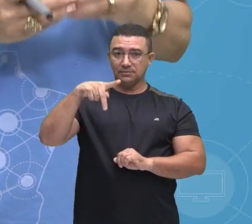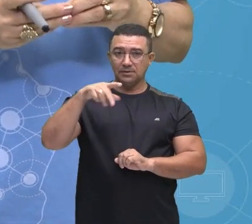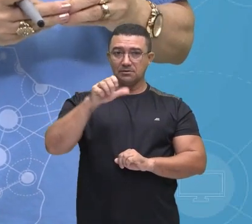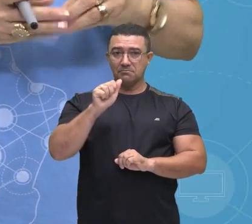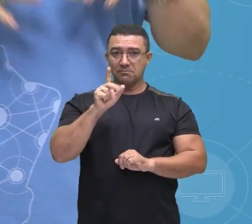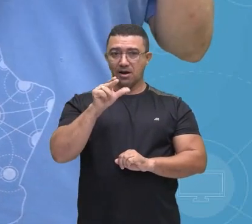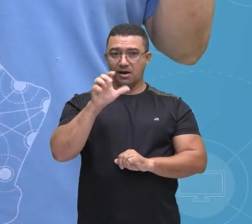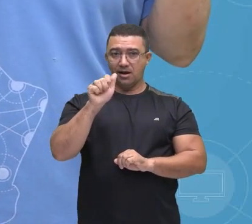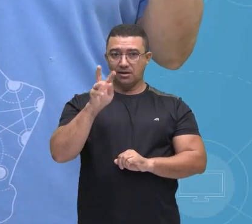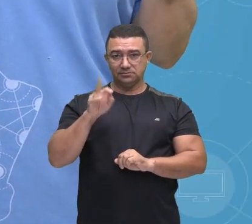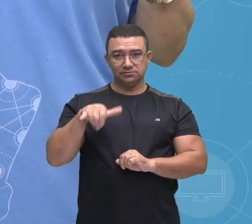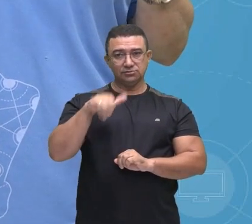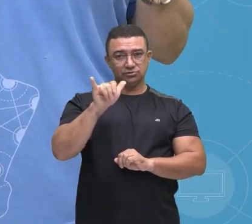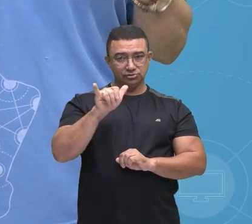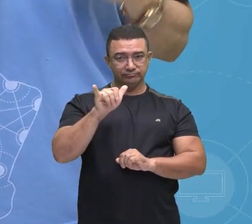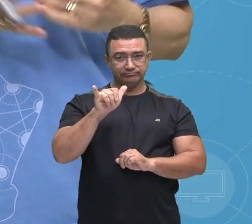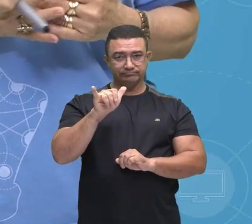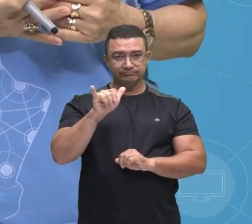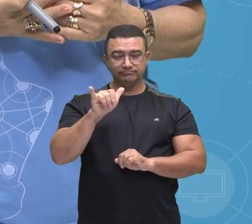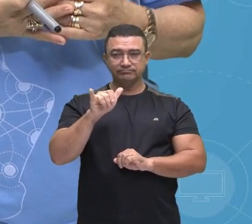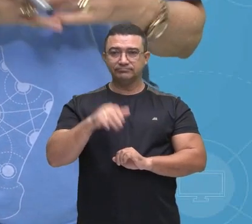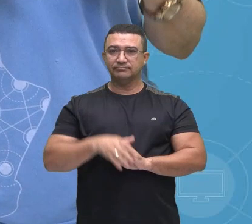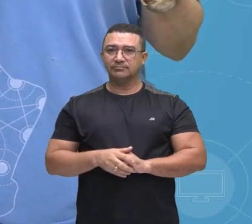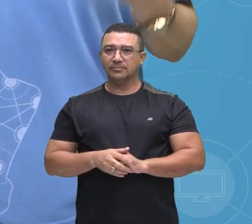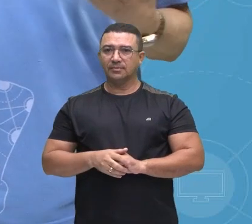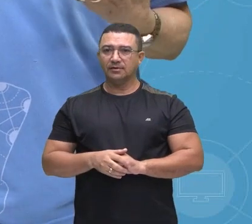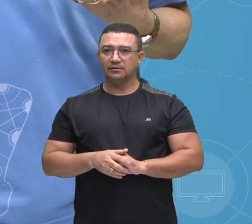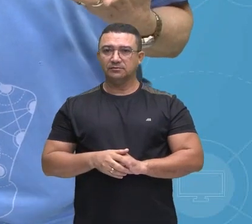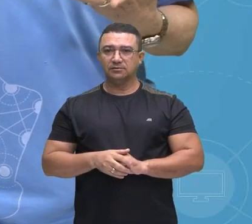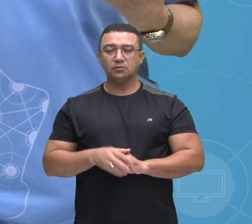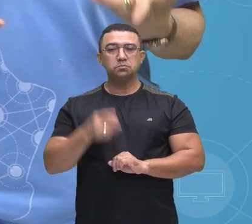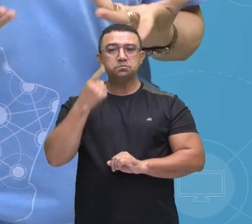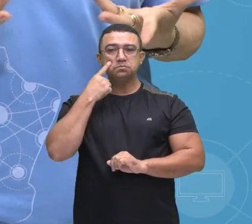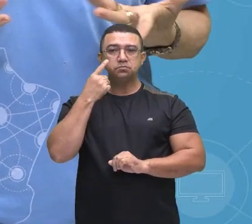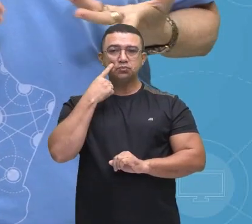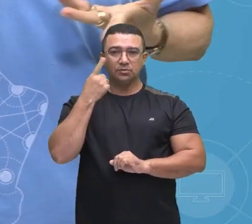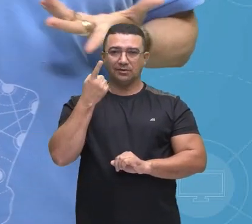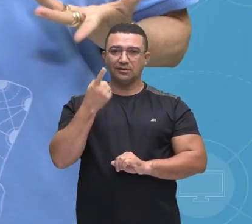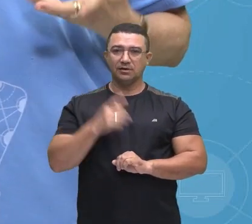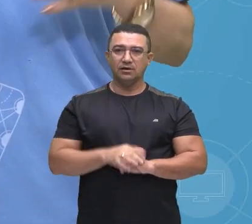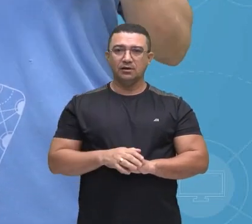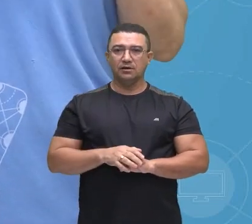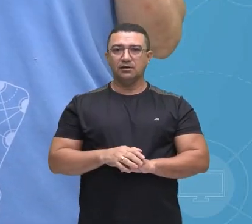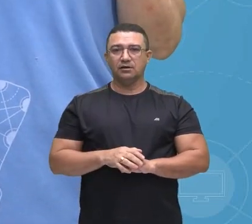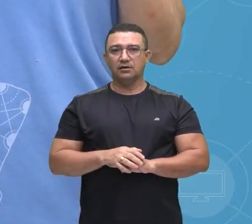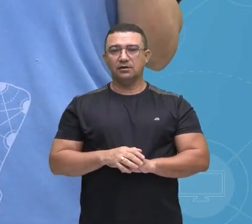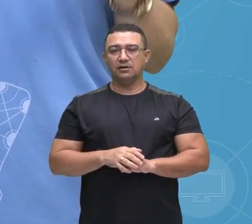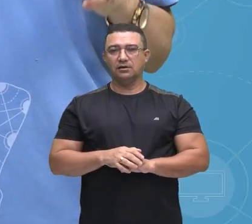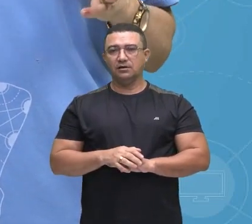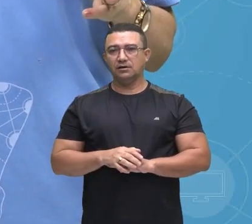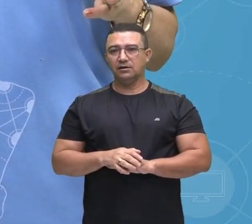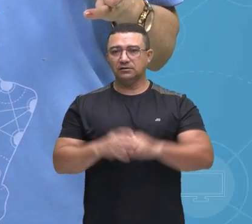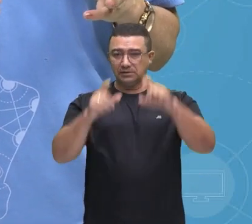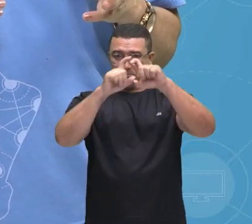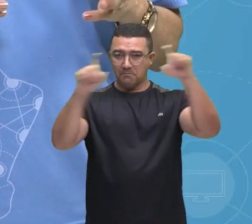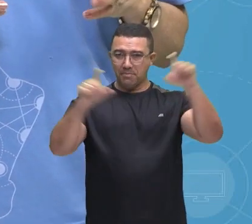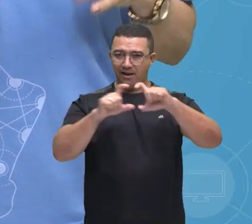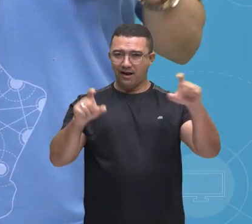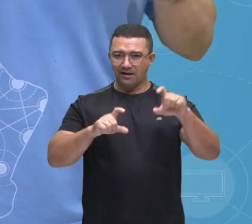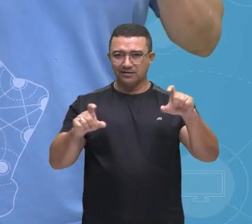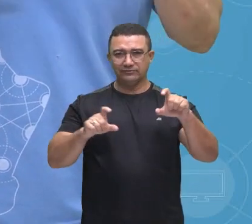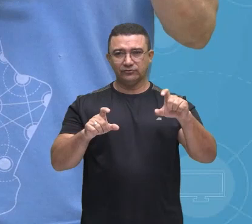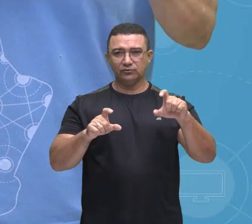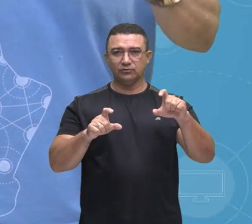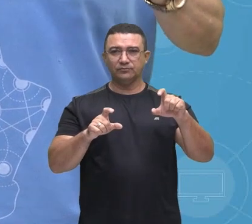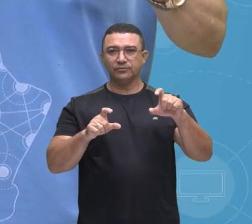em Paraty. Então veja bem, a emissora desse parágrafo, né? Ela estava há um tempo,